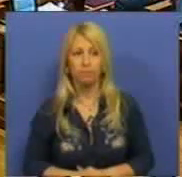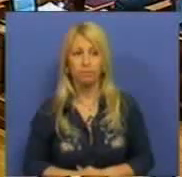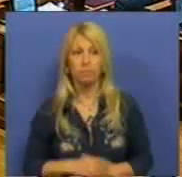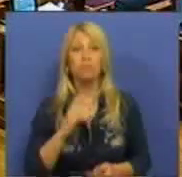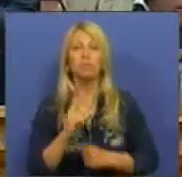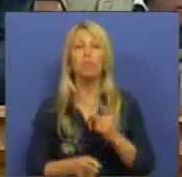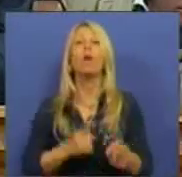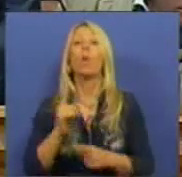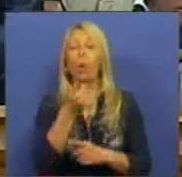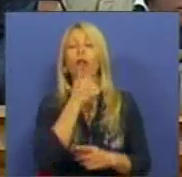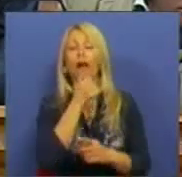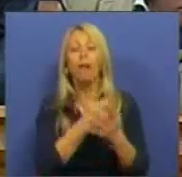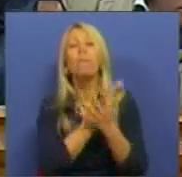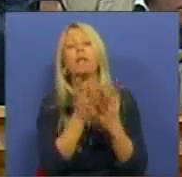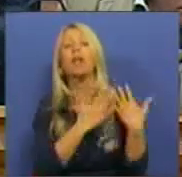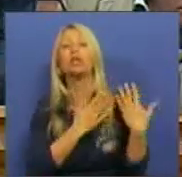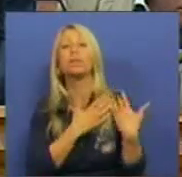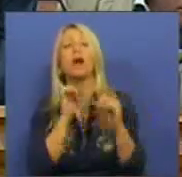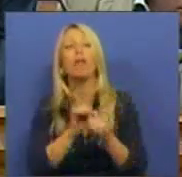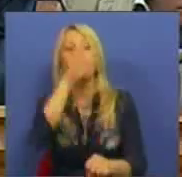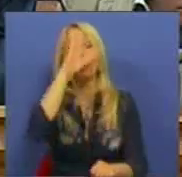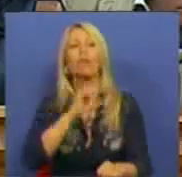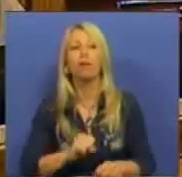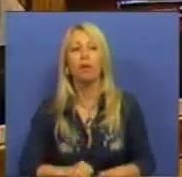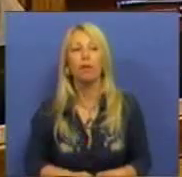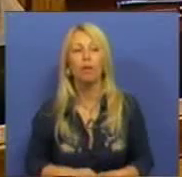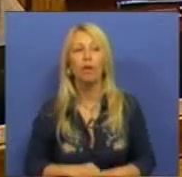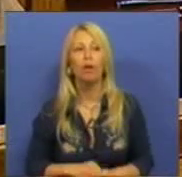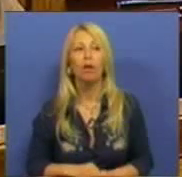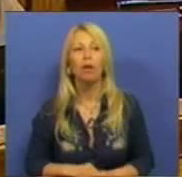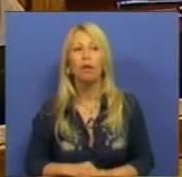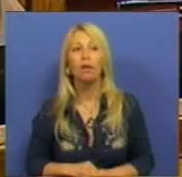Qual é a medida da responsabilidade do Governo?